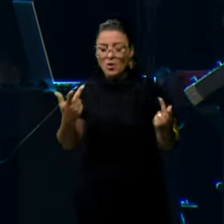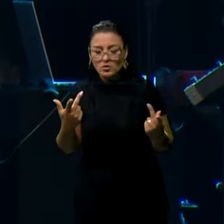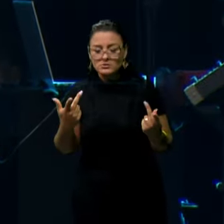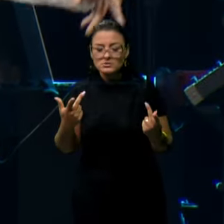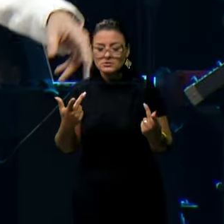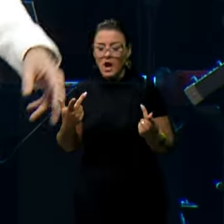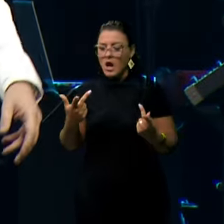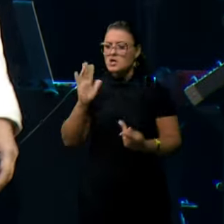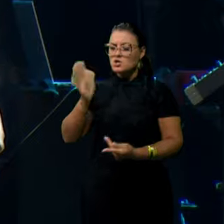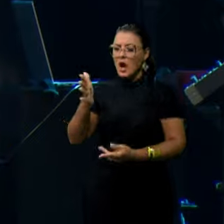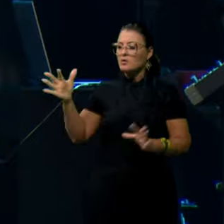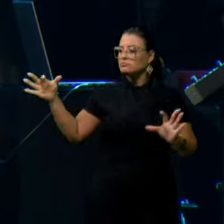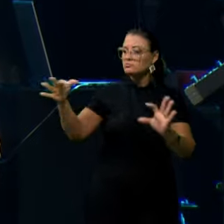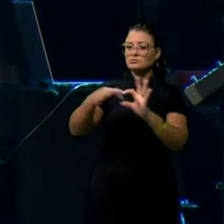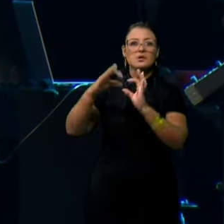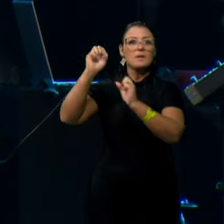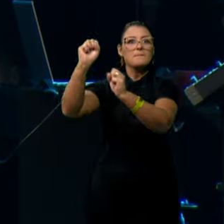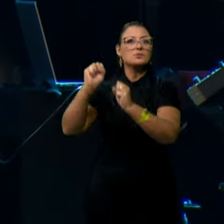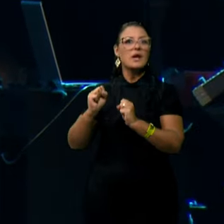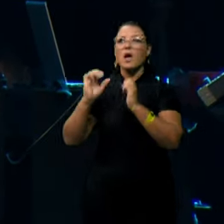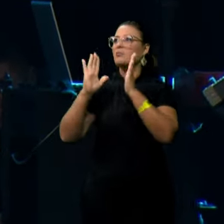meus caminhos